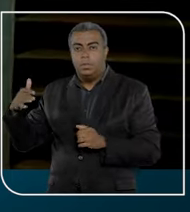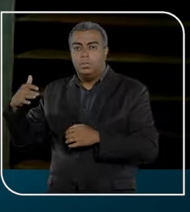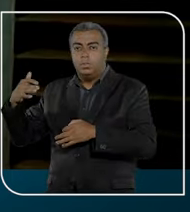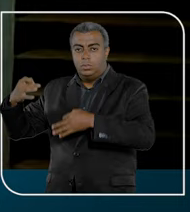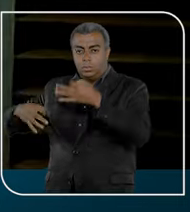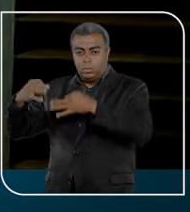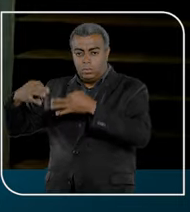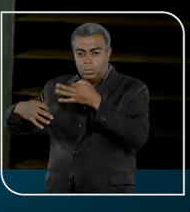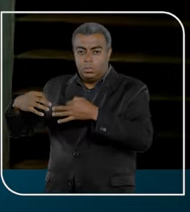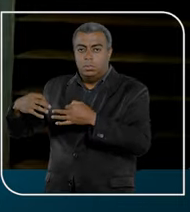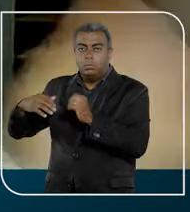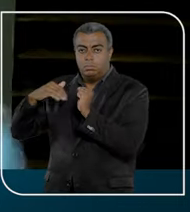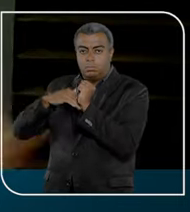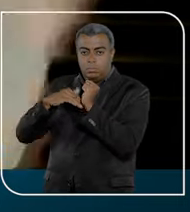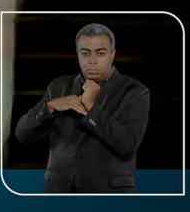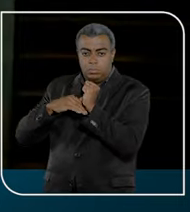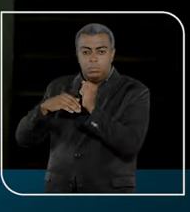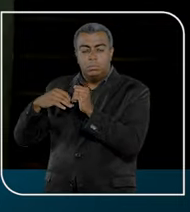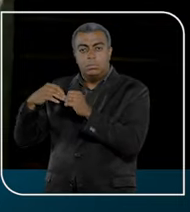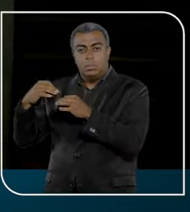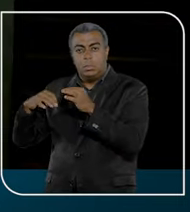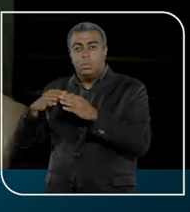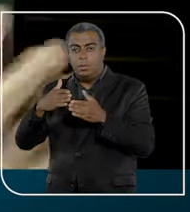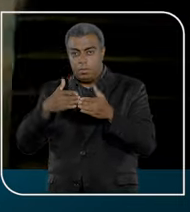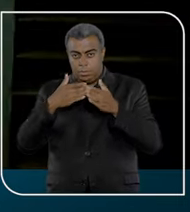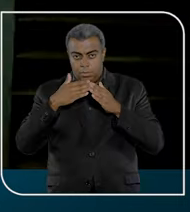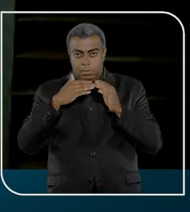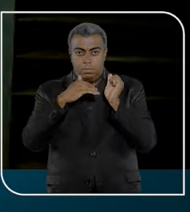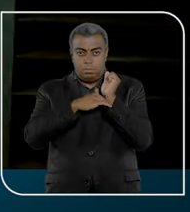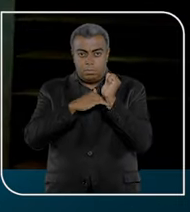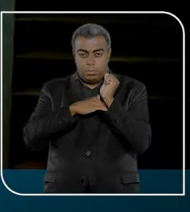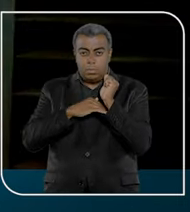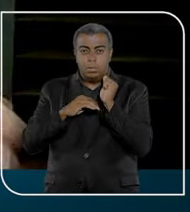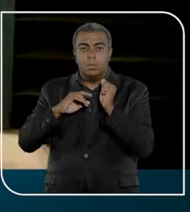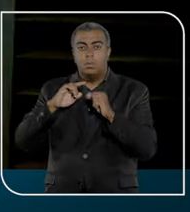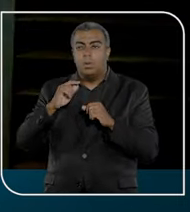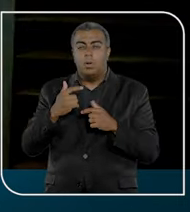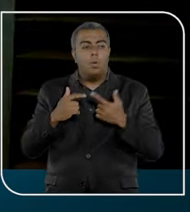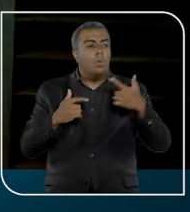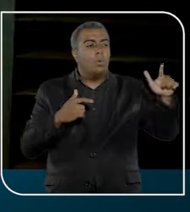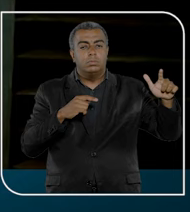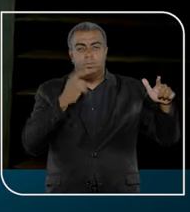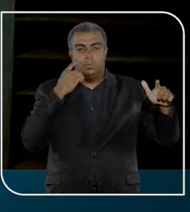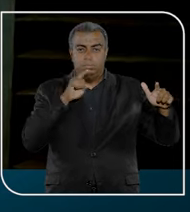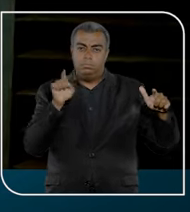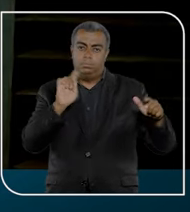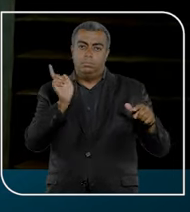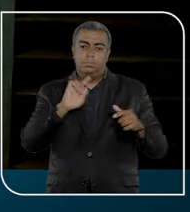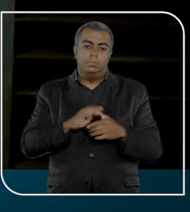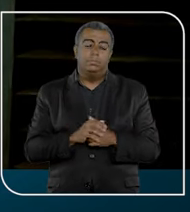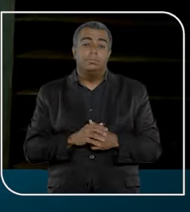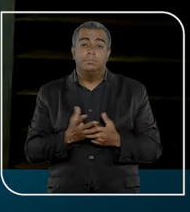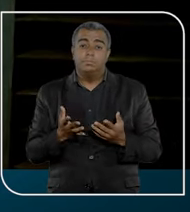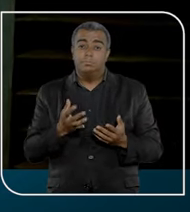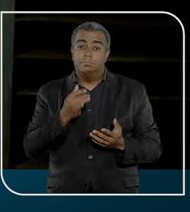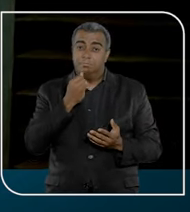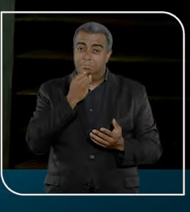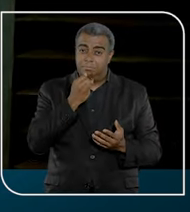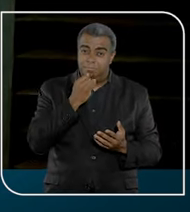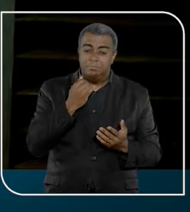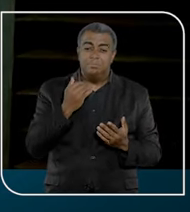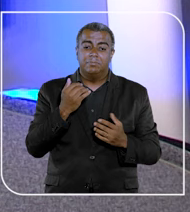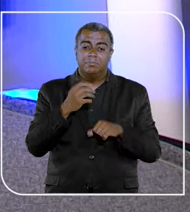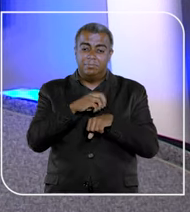é petição em sigilo. E aí ela vai ser avaliada pelo judiciário se vai permanecer em sigilo ou não, mas quando você peticiona, ela não aparece para